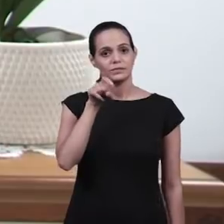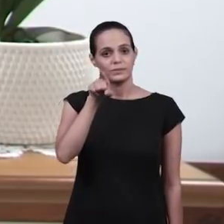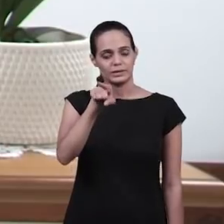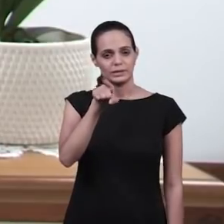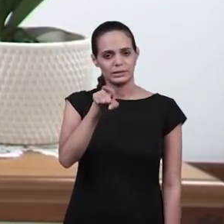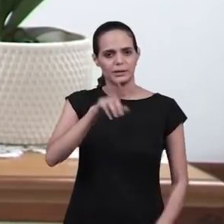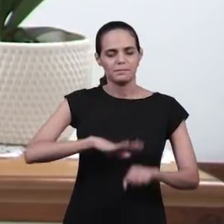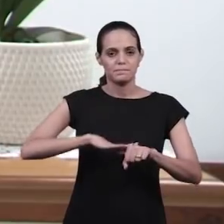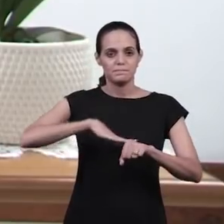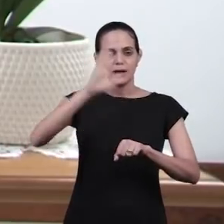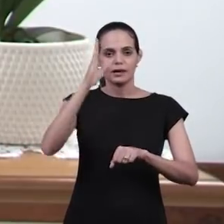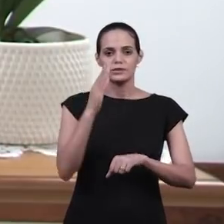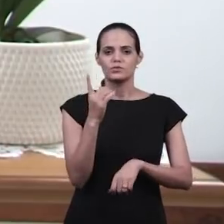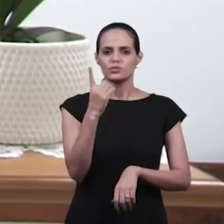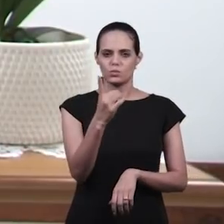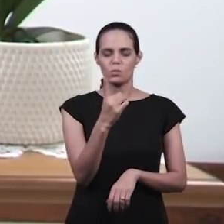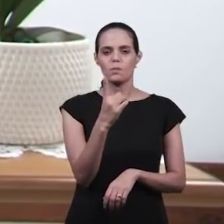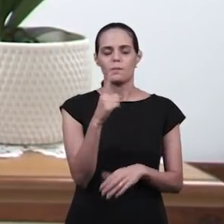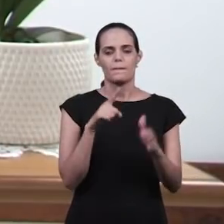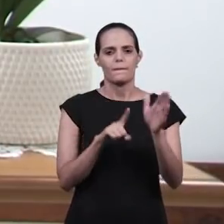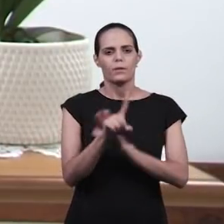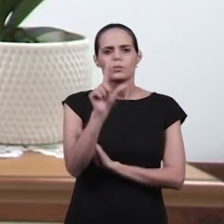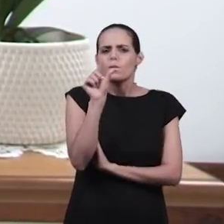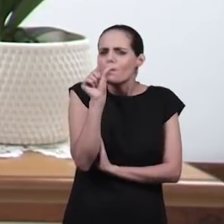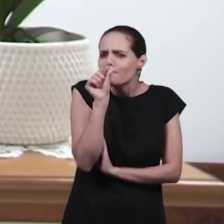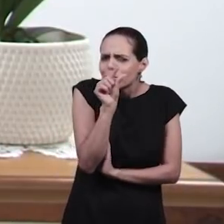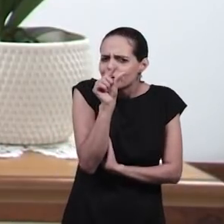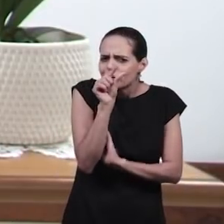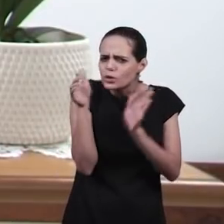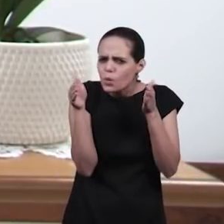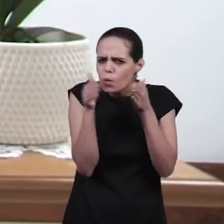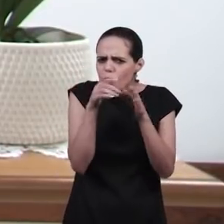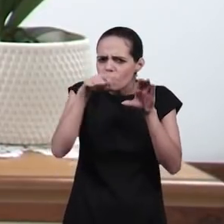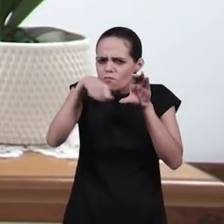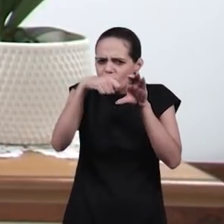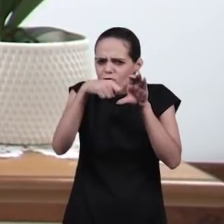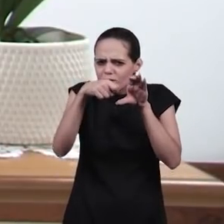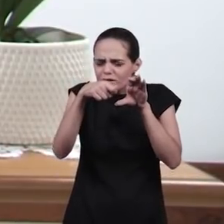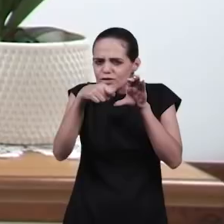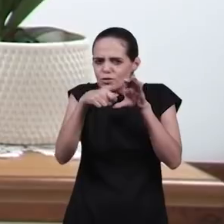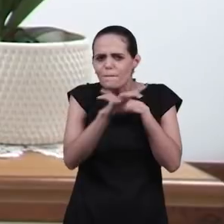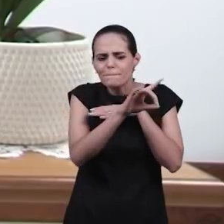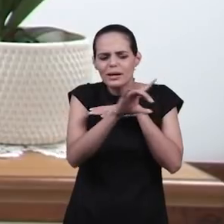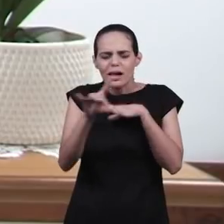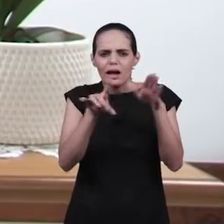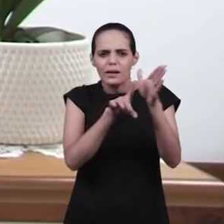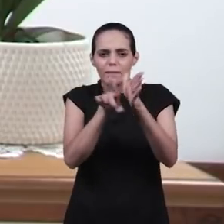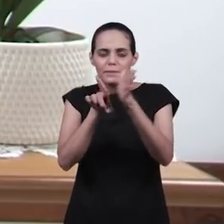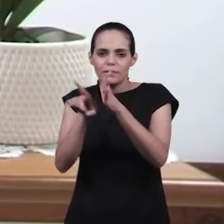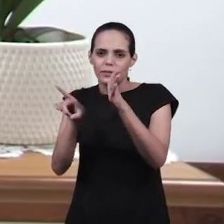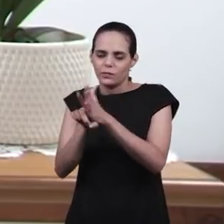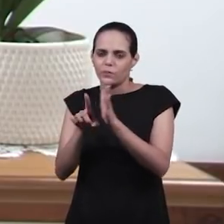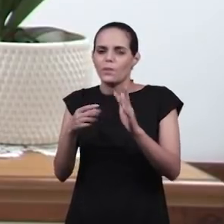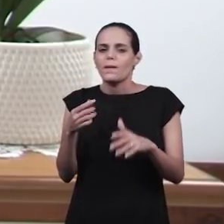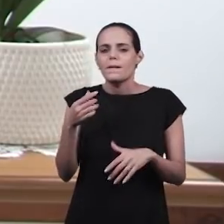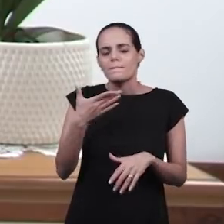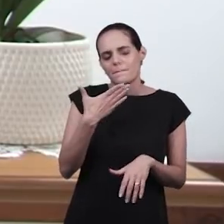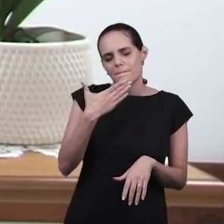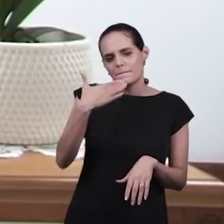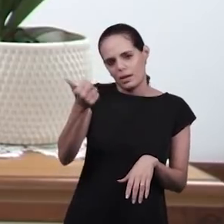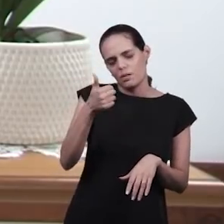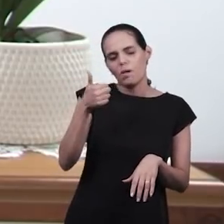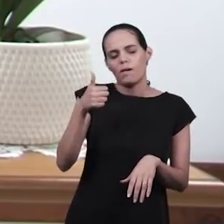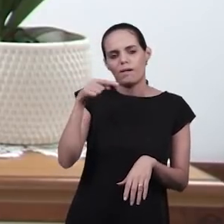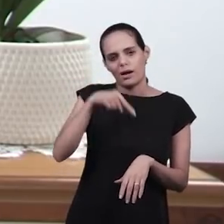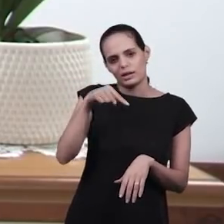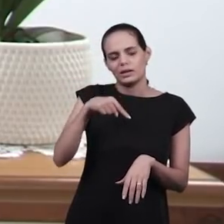contato@radiomanaim.com.br. Se você vai responder a mais de uma pergunta, grave um pequeno vídeo para cada pergunta. Isso facilita bastante o trabalho da